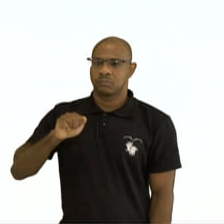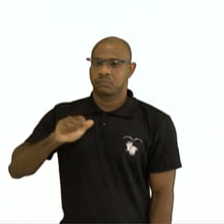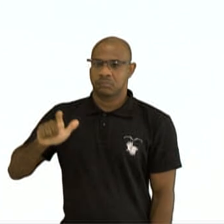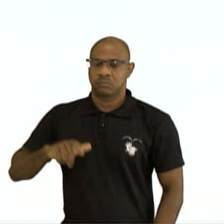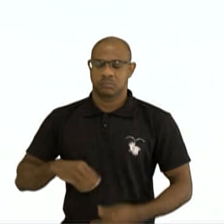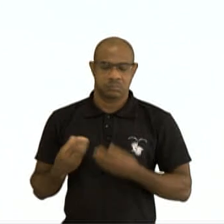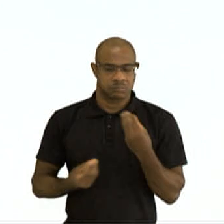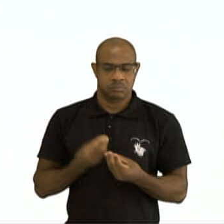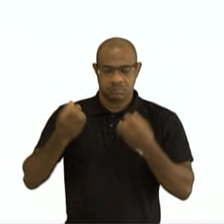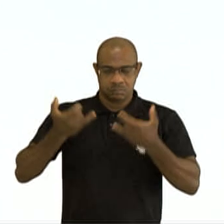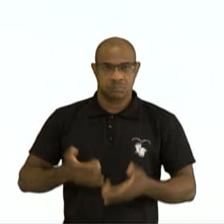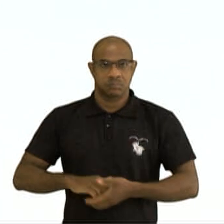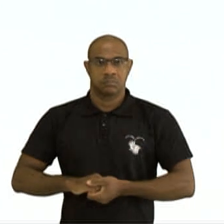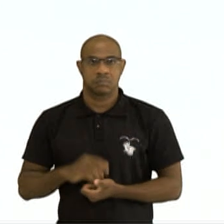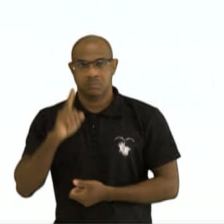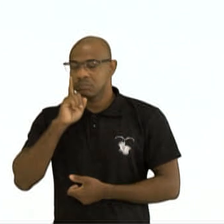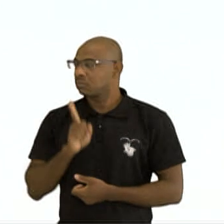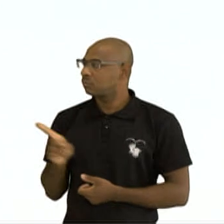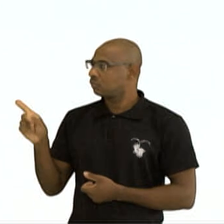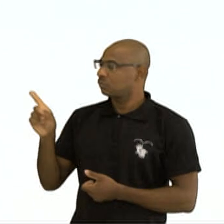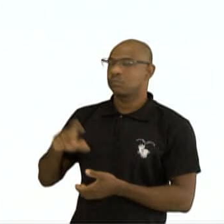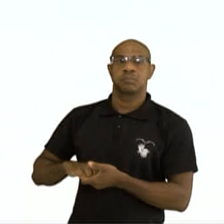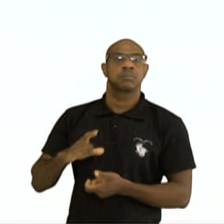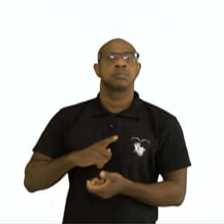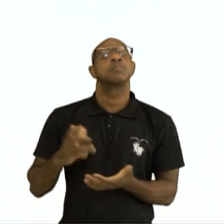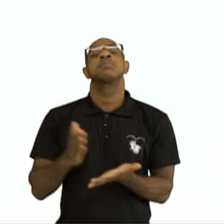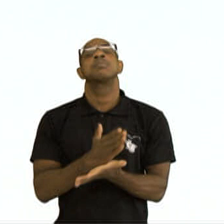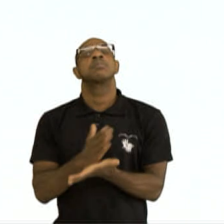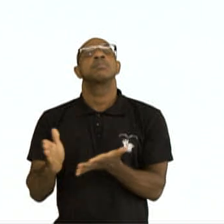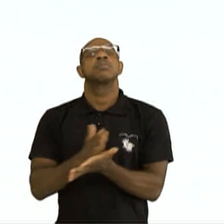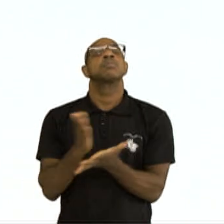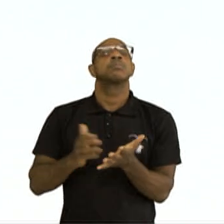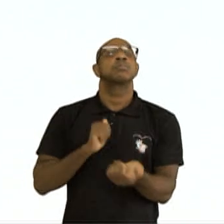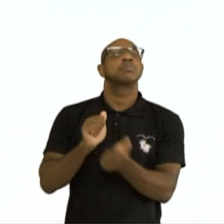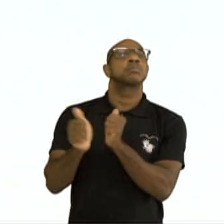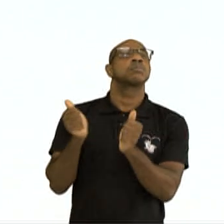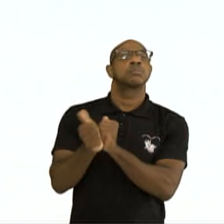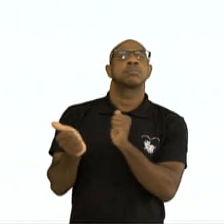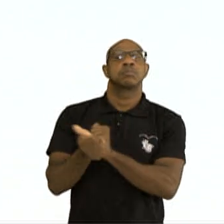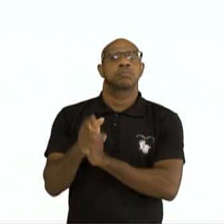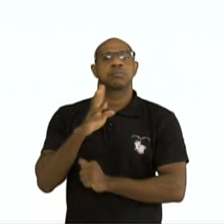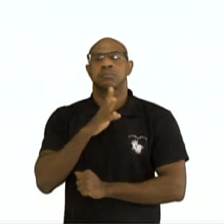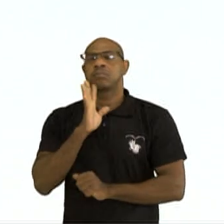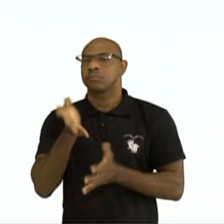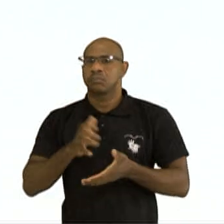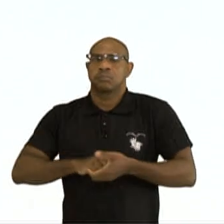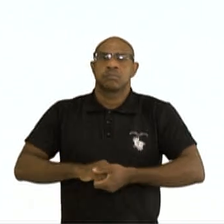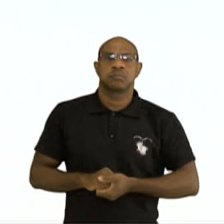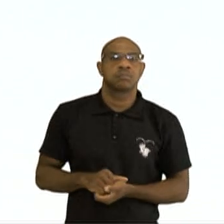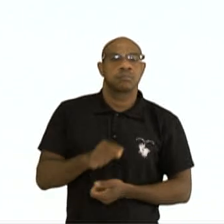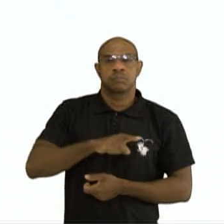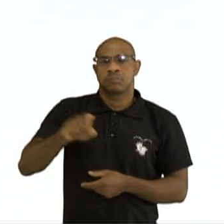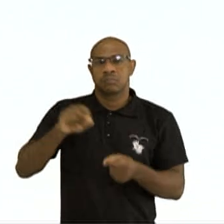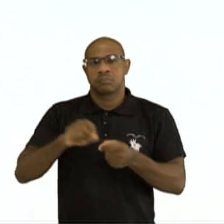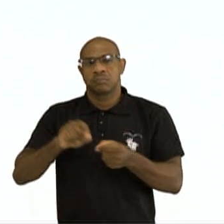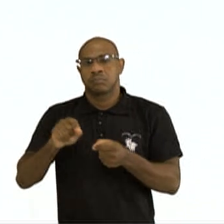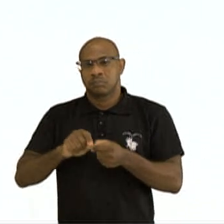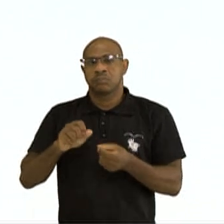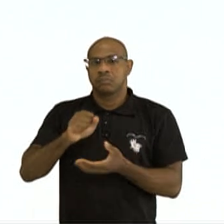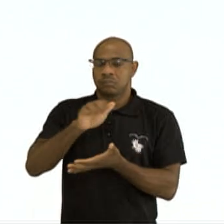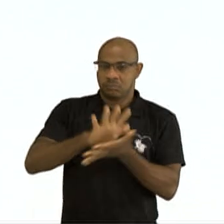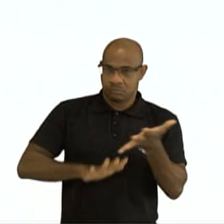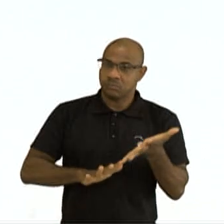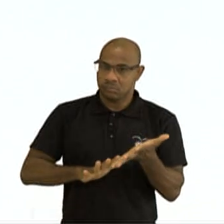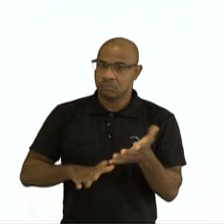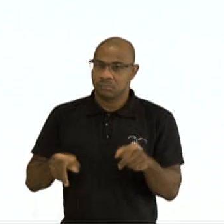No nosso warm-up, nós temos aqui alguns esportes que vocês já conhecem da aula anterior, e daí vocês irão fazer uma outra atividade em cima